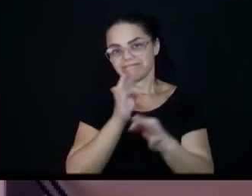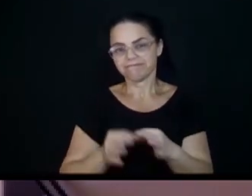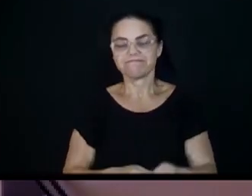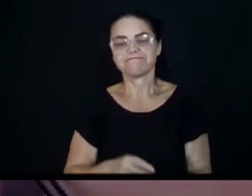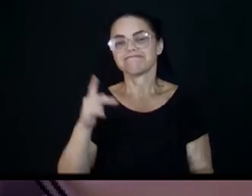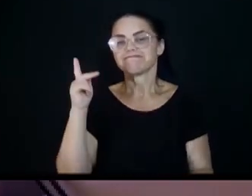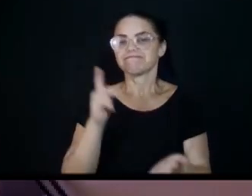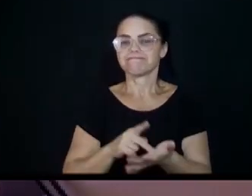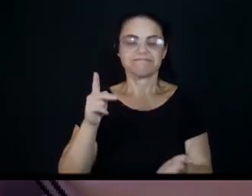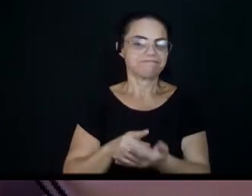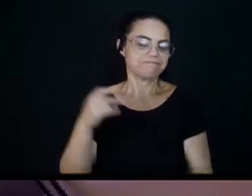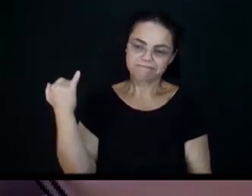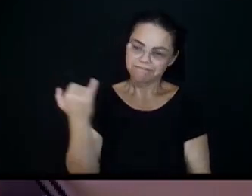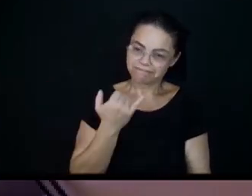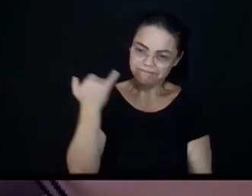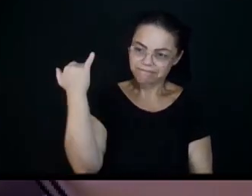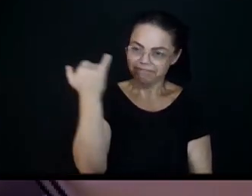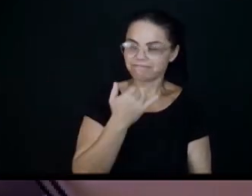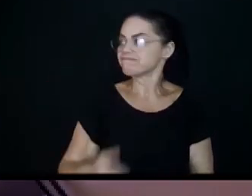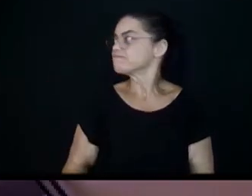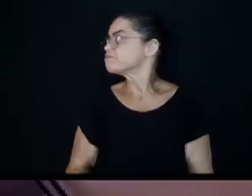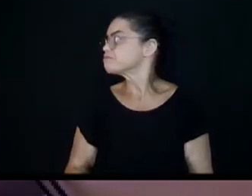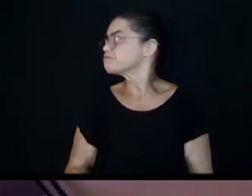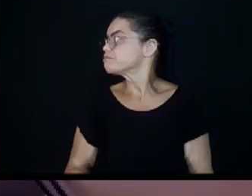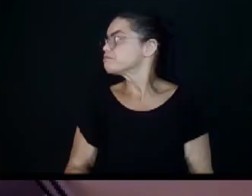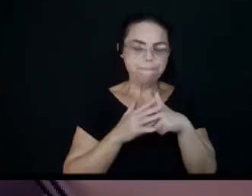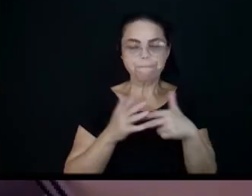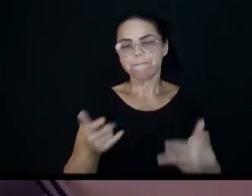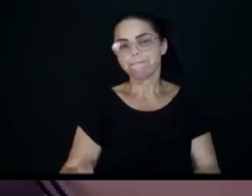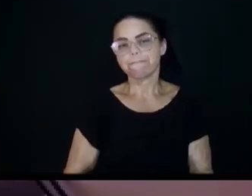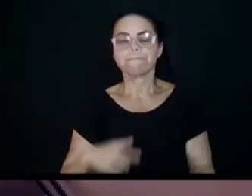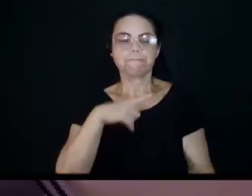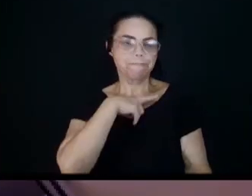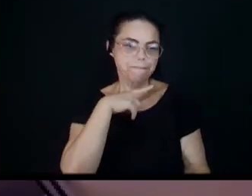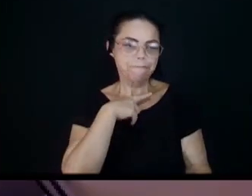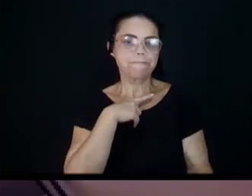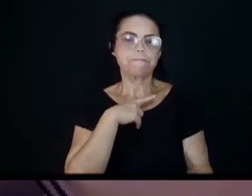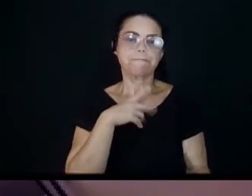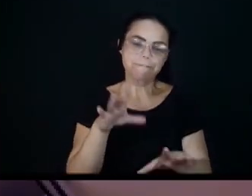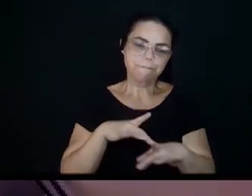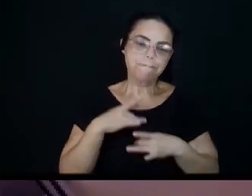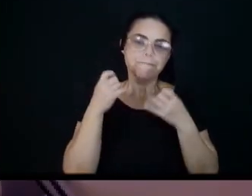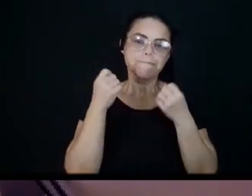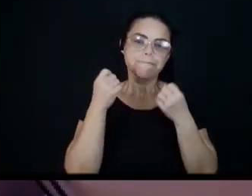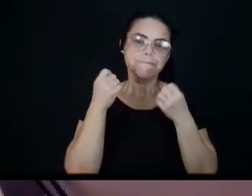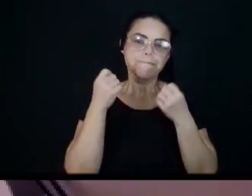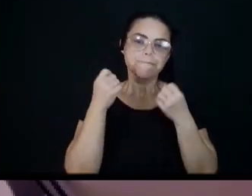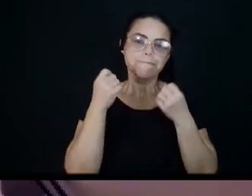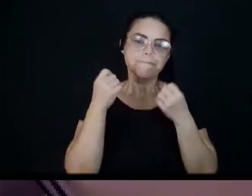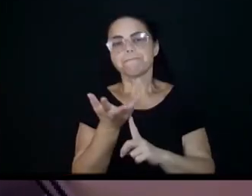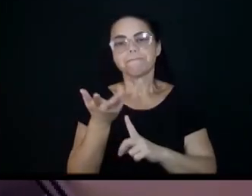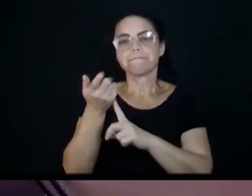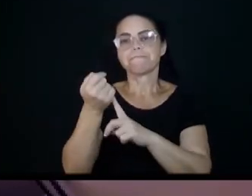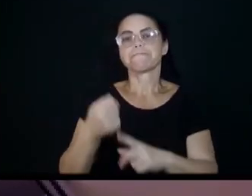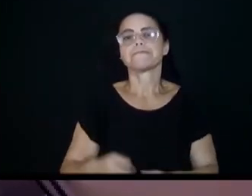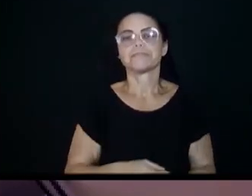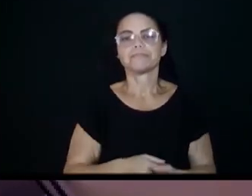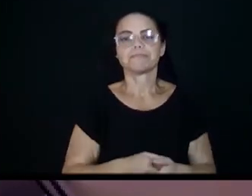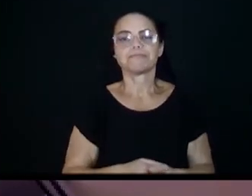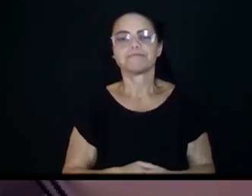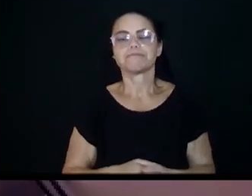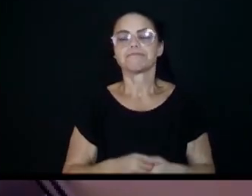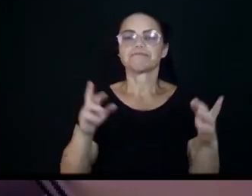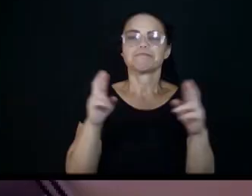fazer com que o paciente tenha essa adesão é uma arte. Então, você essa relação médico-paciente,